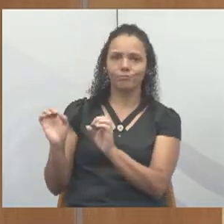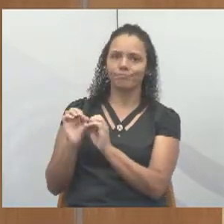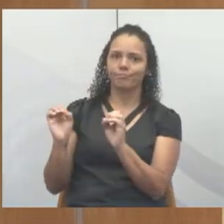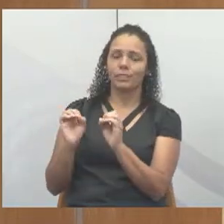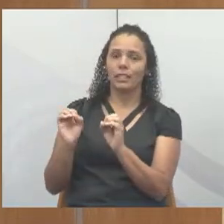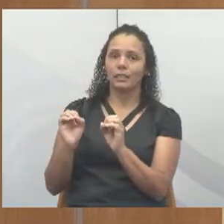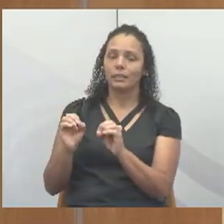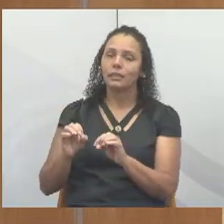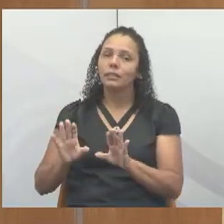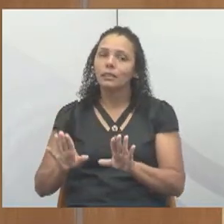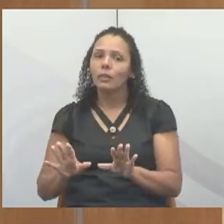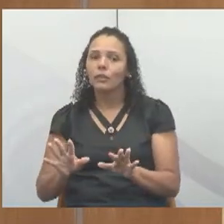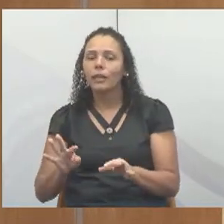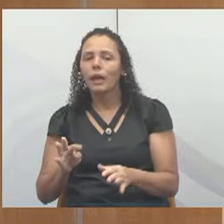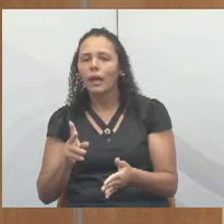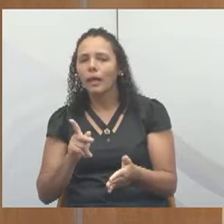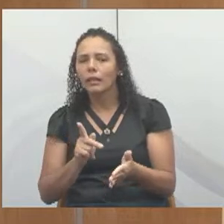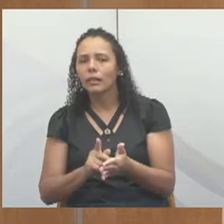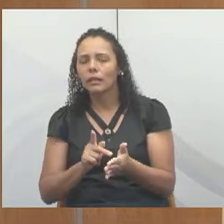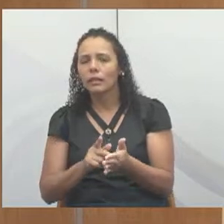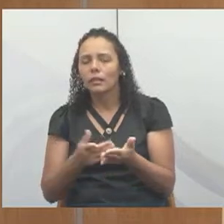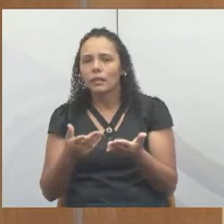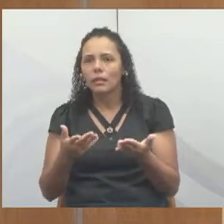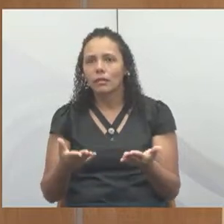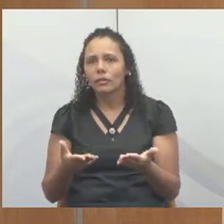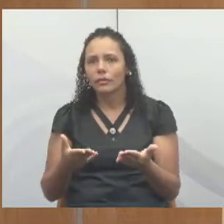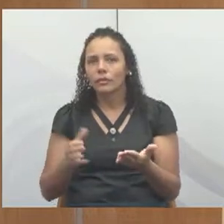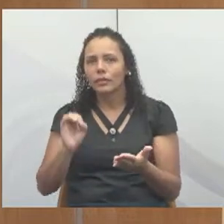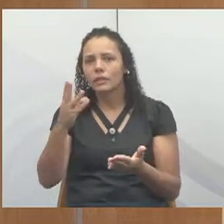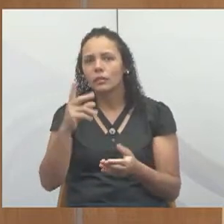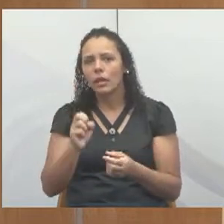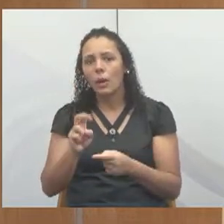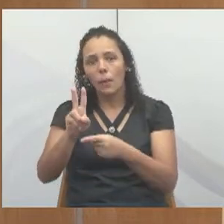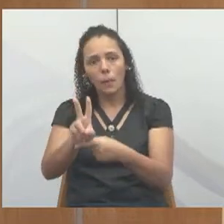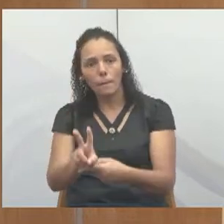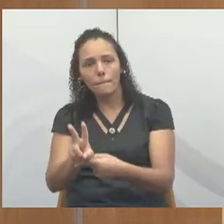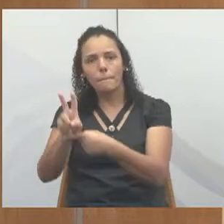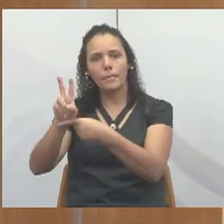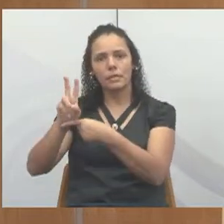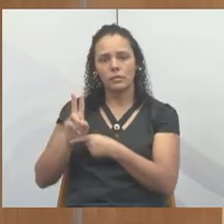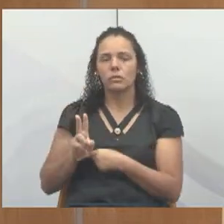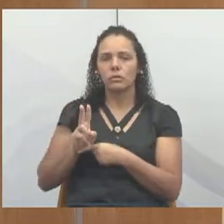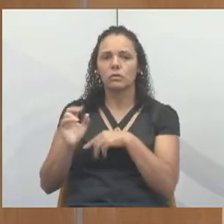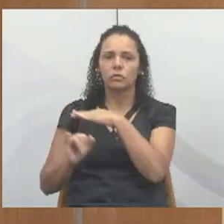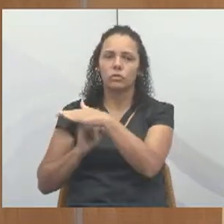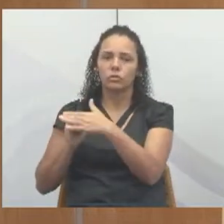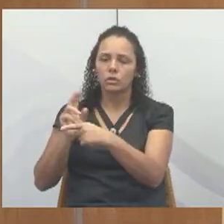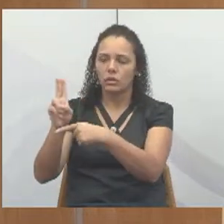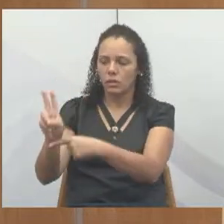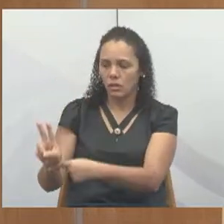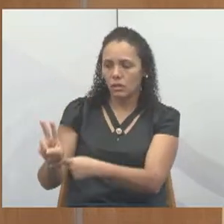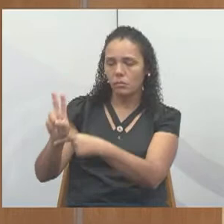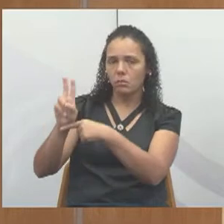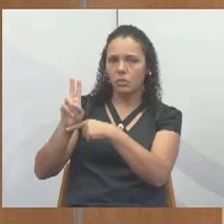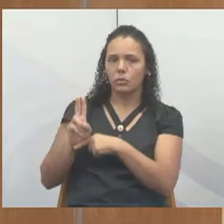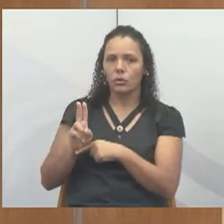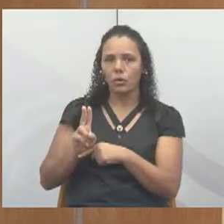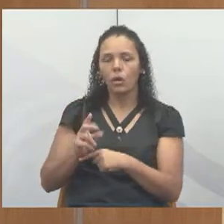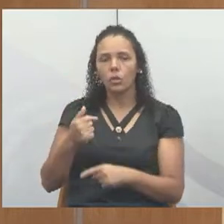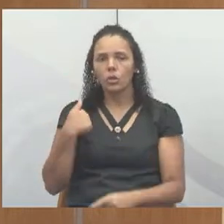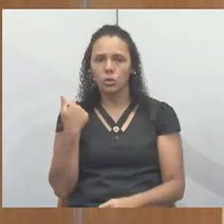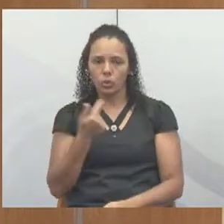um falso... na verdade, eles fizeram um empréstimo do Instituto. Então, eles emprestaram no Instituto. Aqui não, a